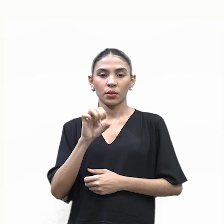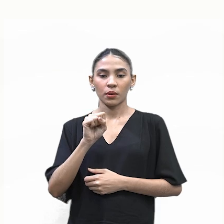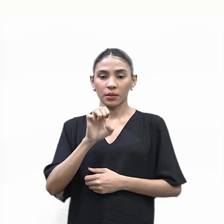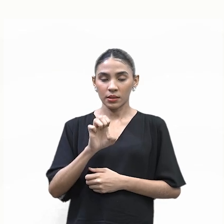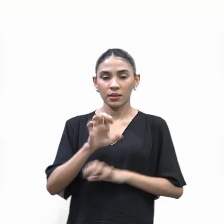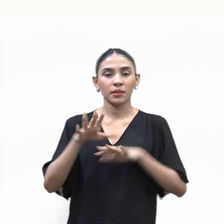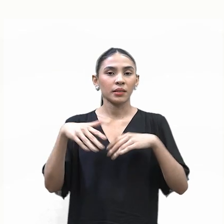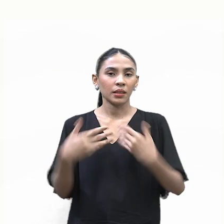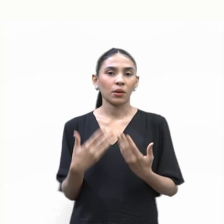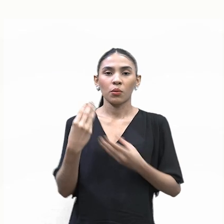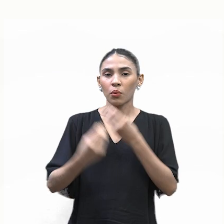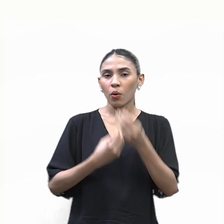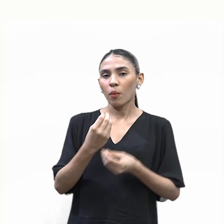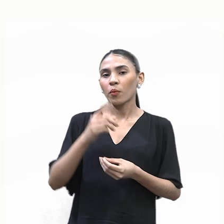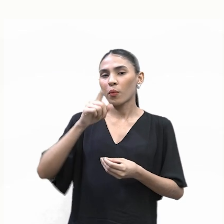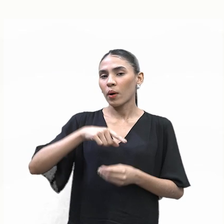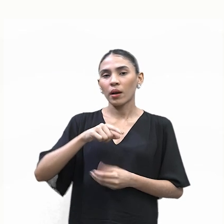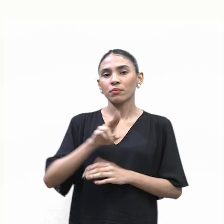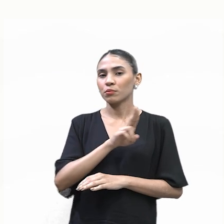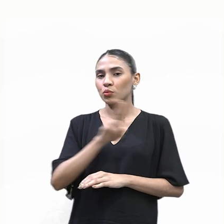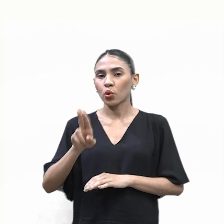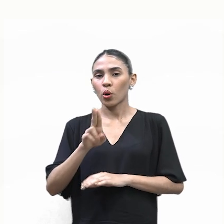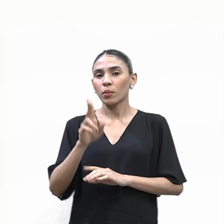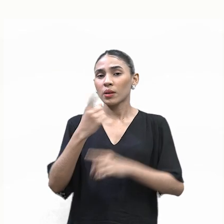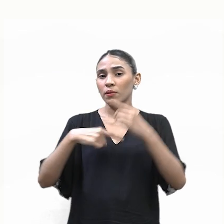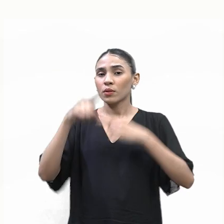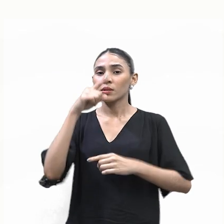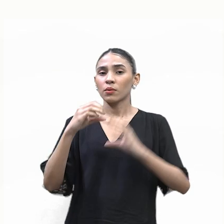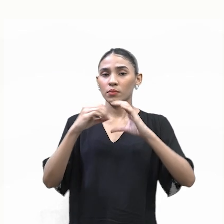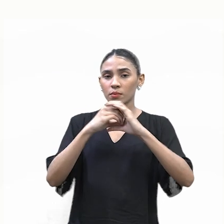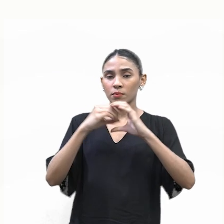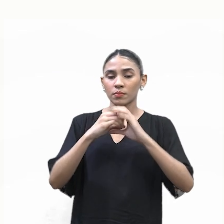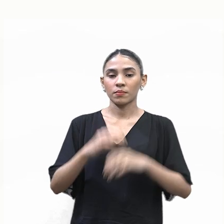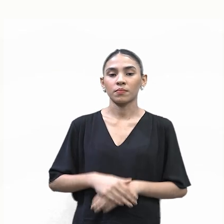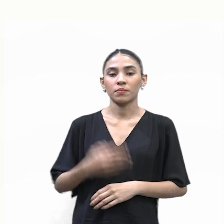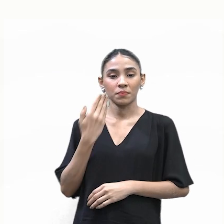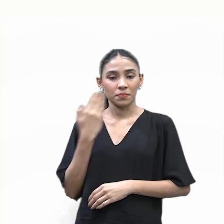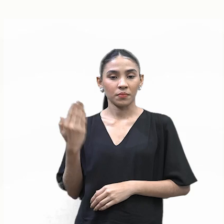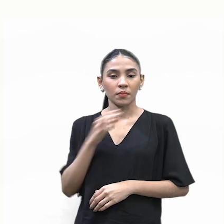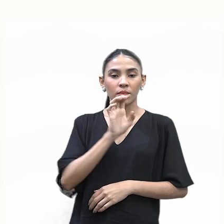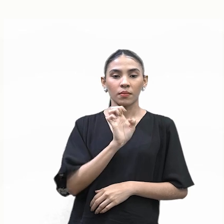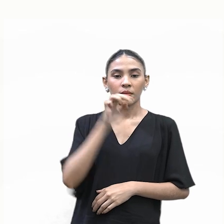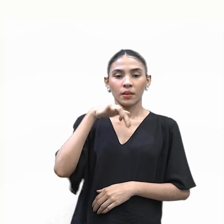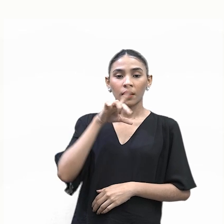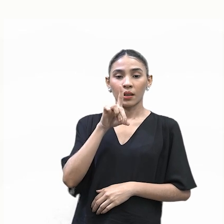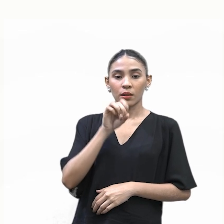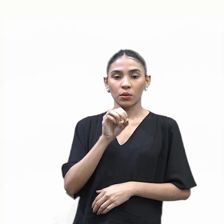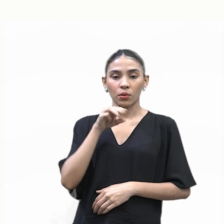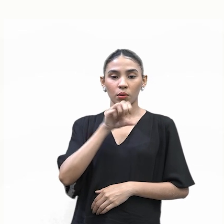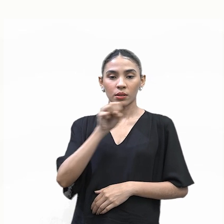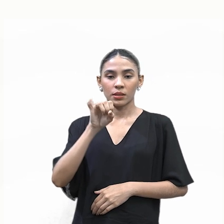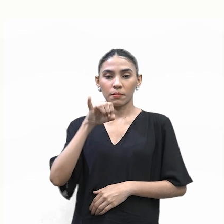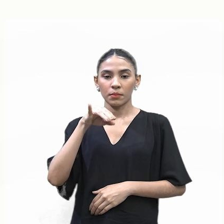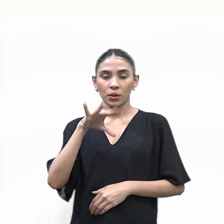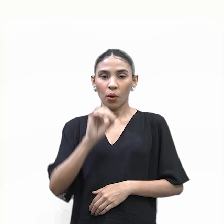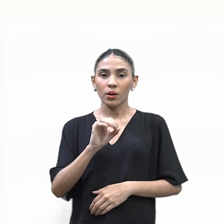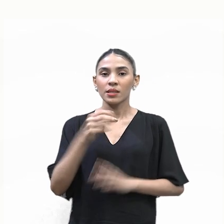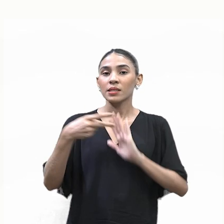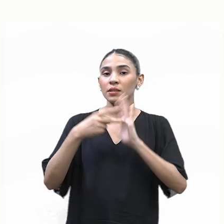que fala, né, da evolução das células? É a teoria da endossimbiose. Endo, gente, é de dentro,